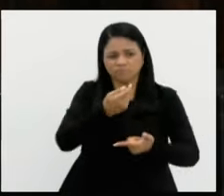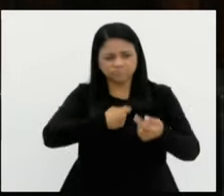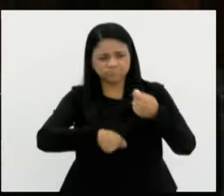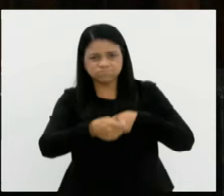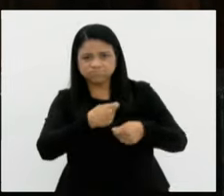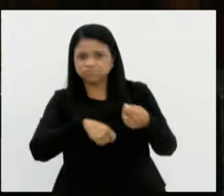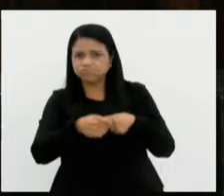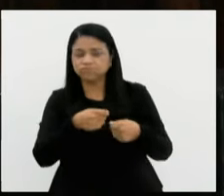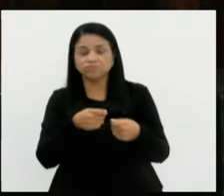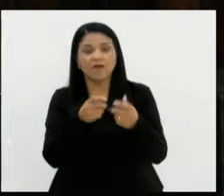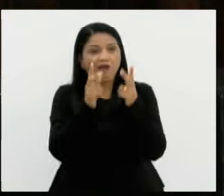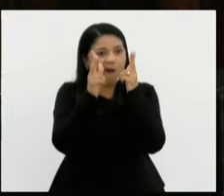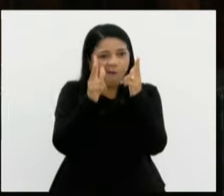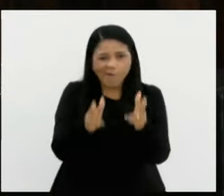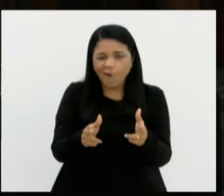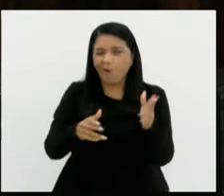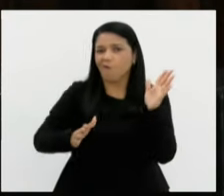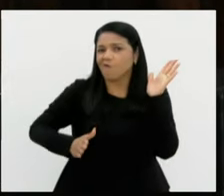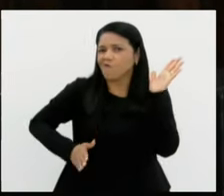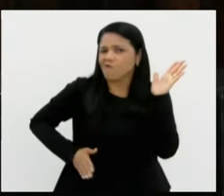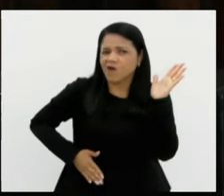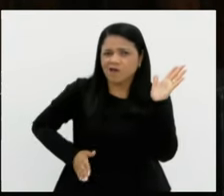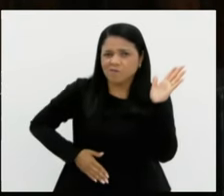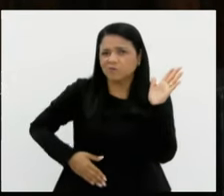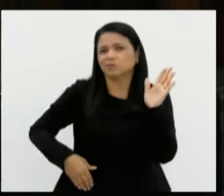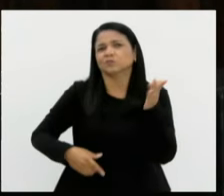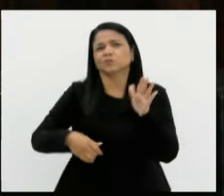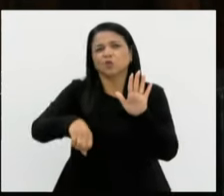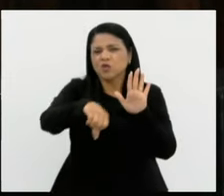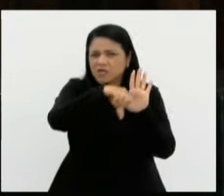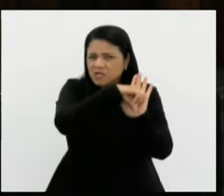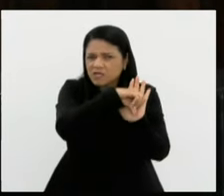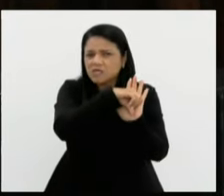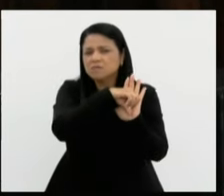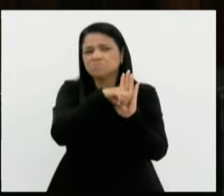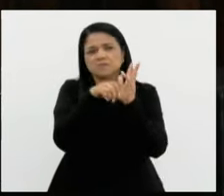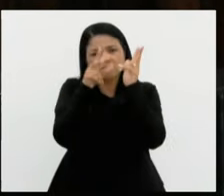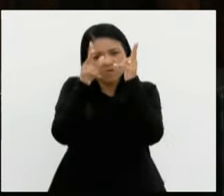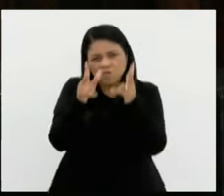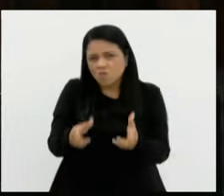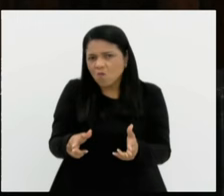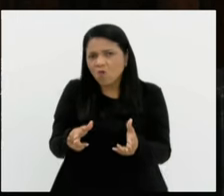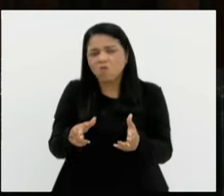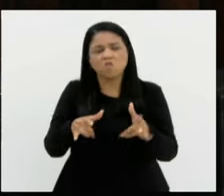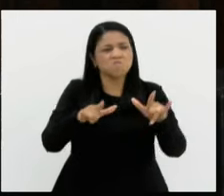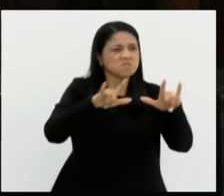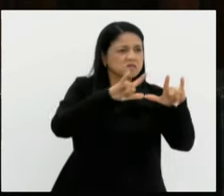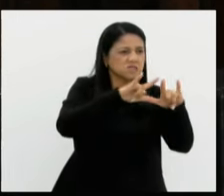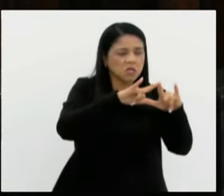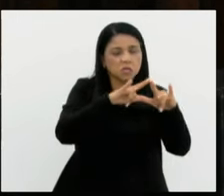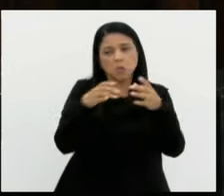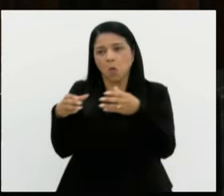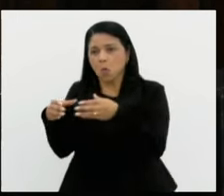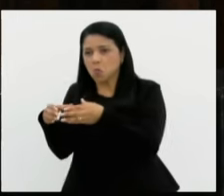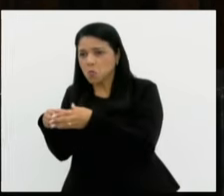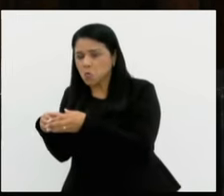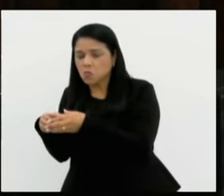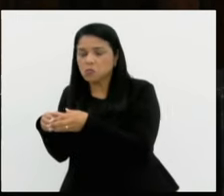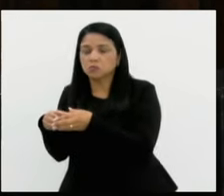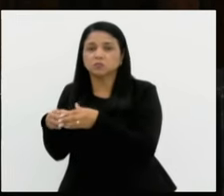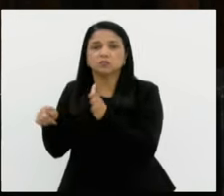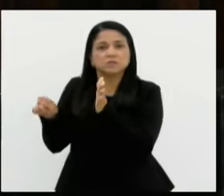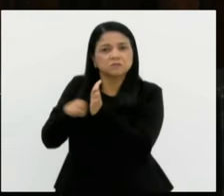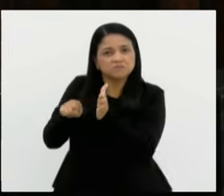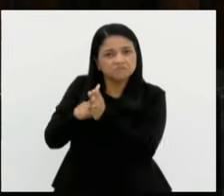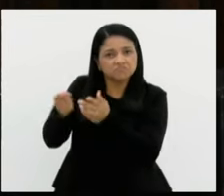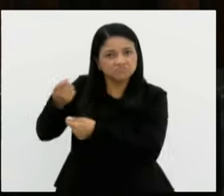tudo a mesma porcaria, esses vagabundos fazem a mesma conduta criminal, seja miliciano ou traficante. E do lado nosso,